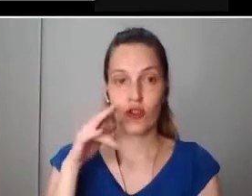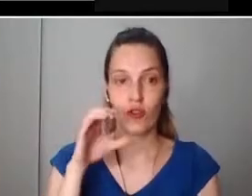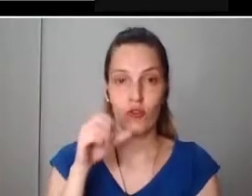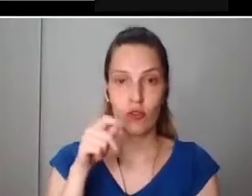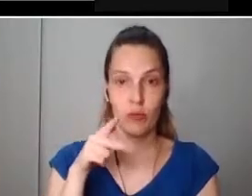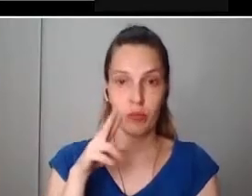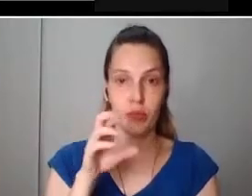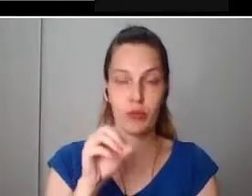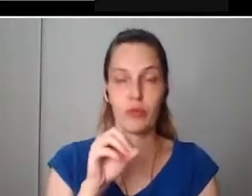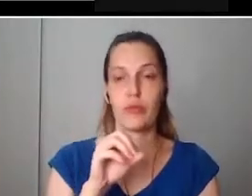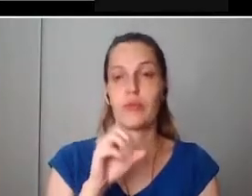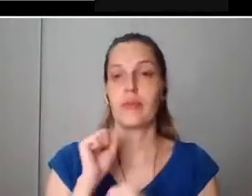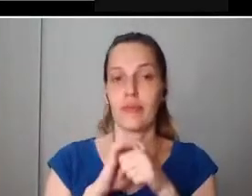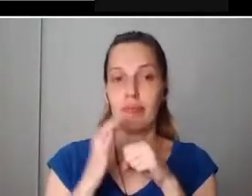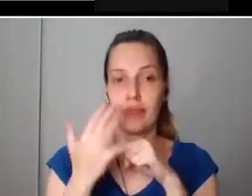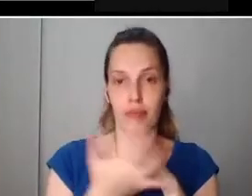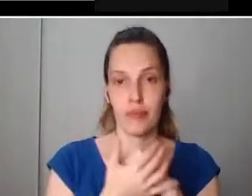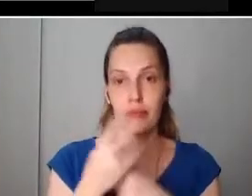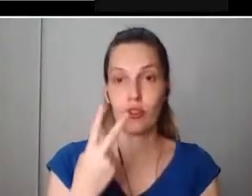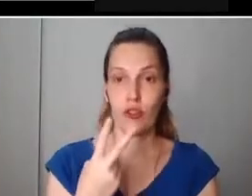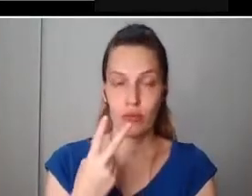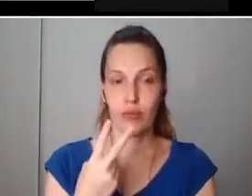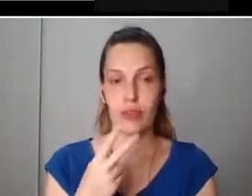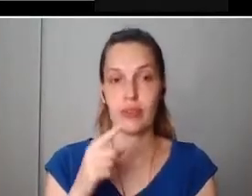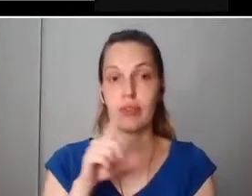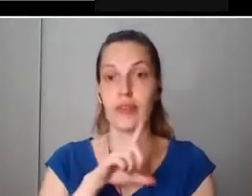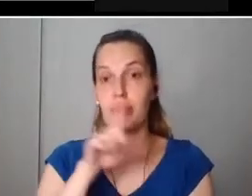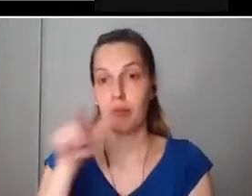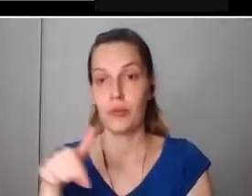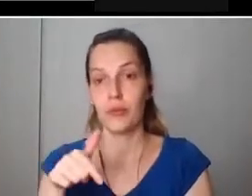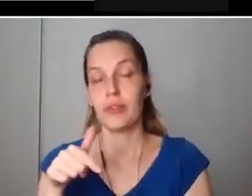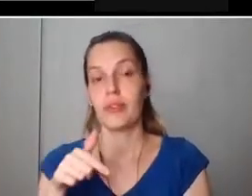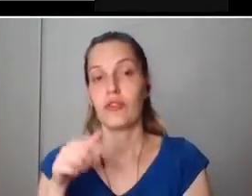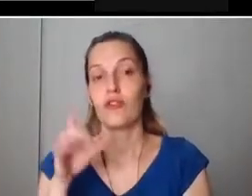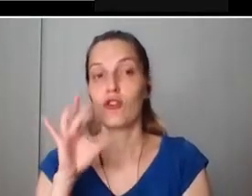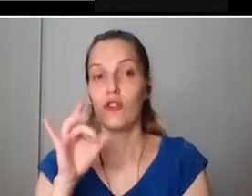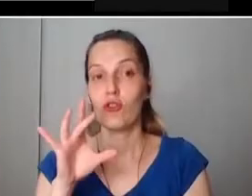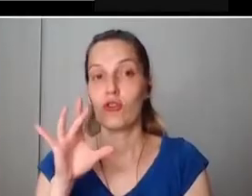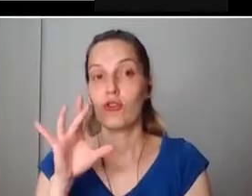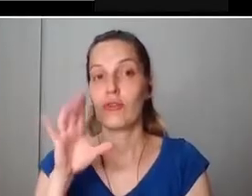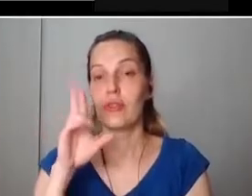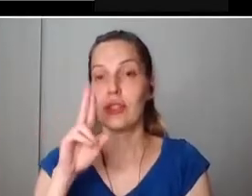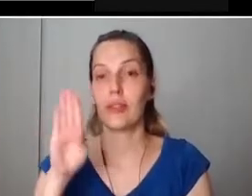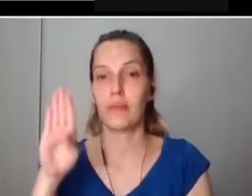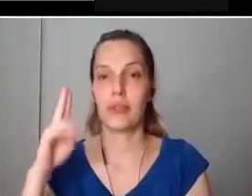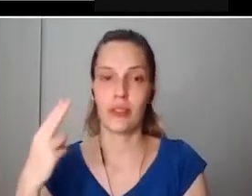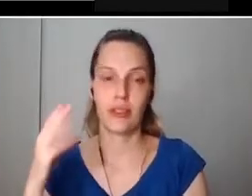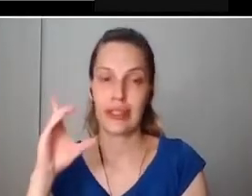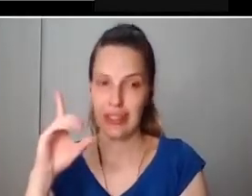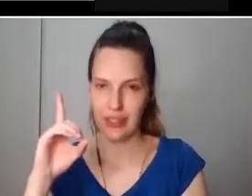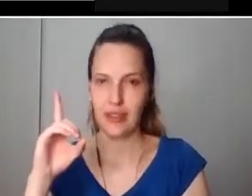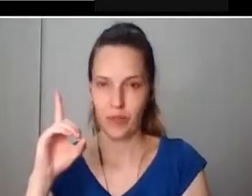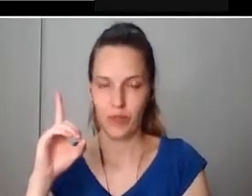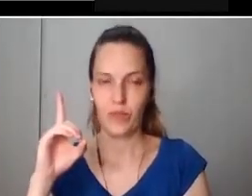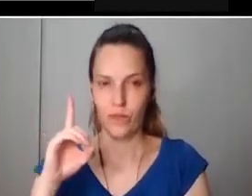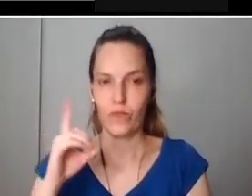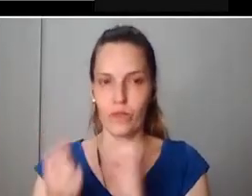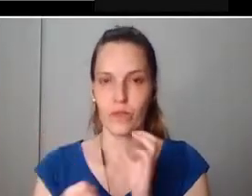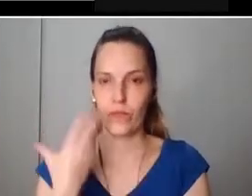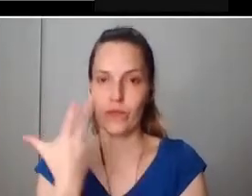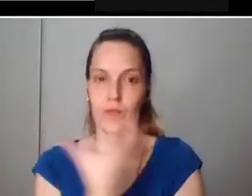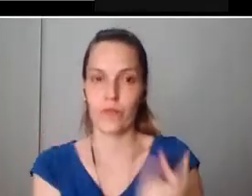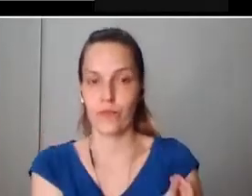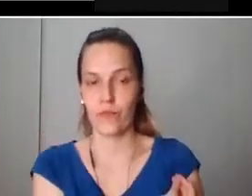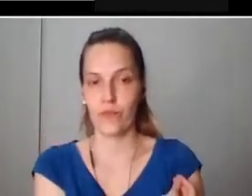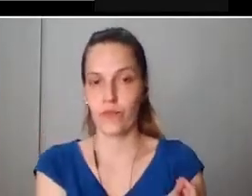né, e aqui a gente está vendo anticorpo só para o RBD, que é a parte da proteína que vai gerar essa vacina. Então, aqui a gente está